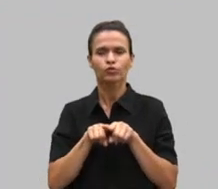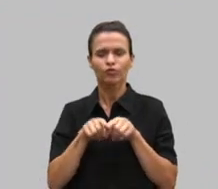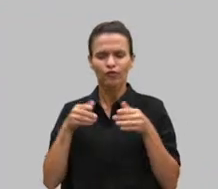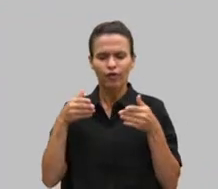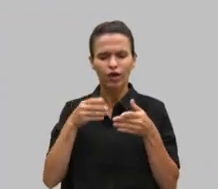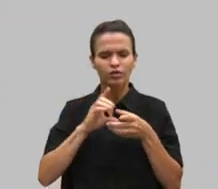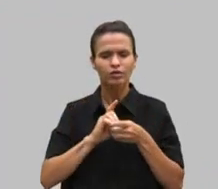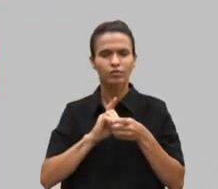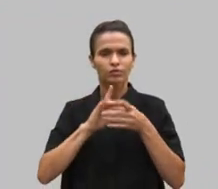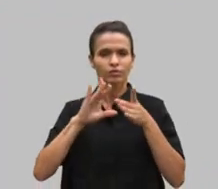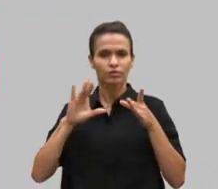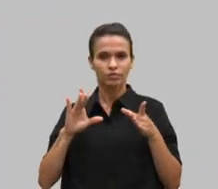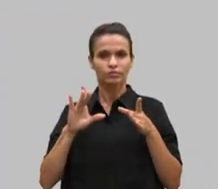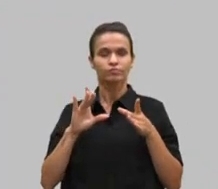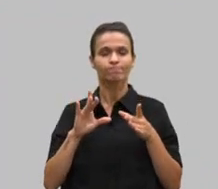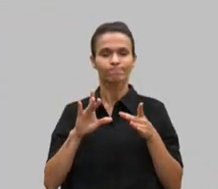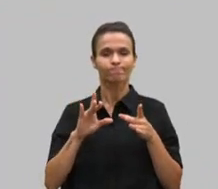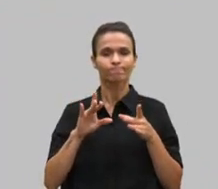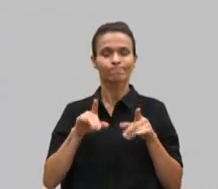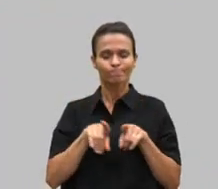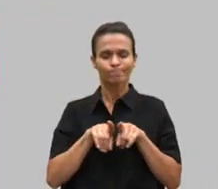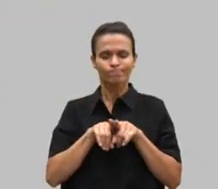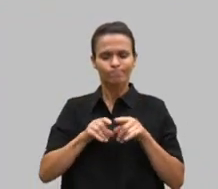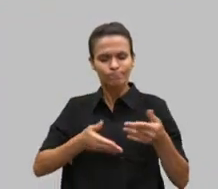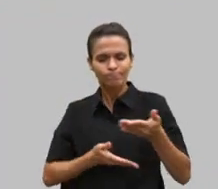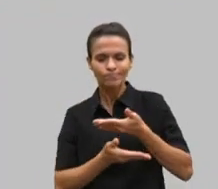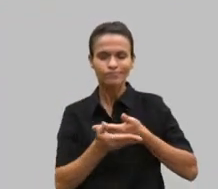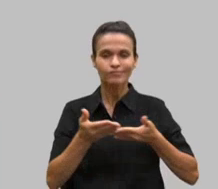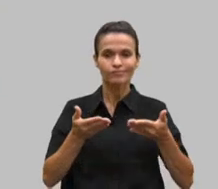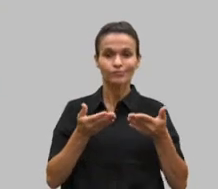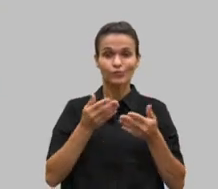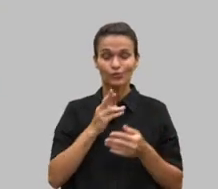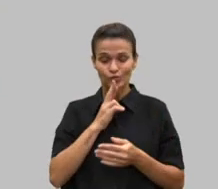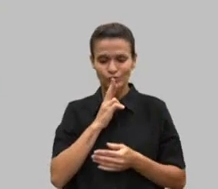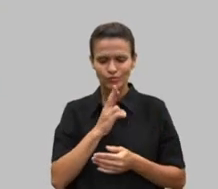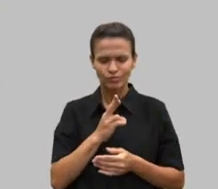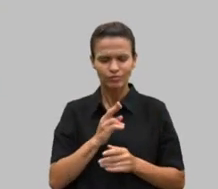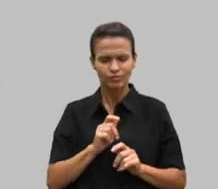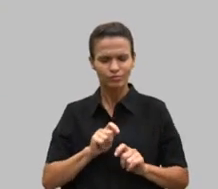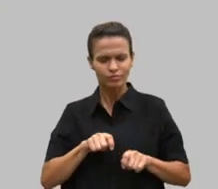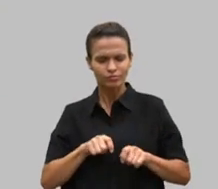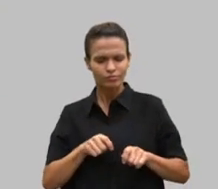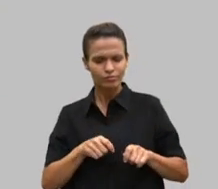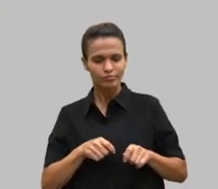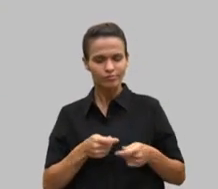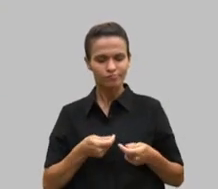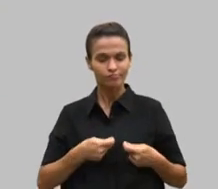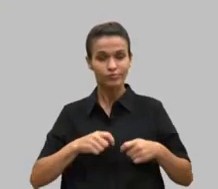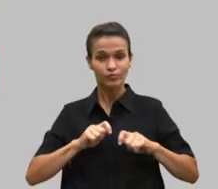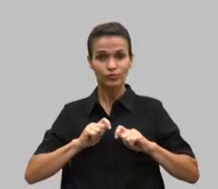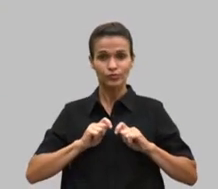registos pelo espírito de urbanidade E que seus resultados possam trazer para os nossos legisladores inspiração